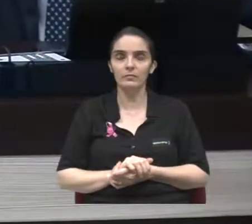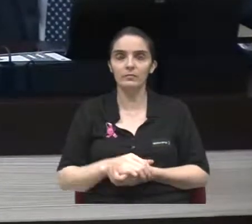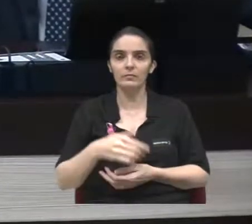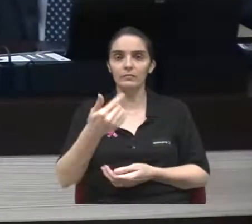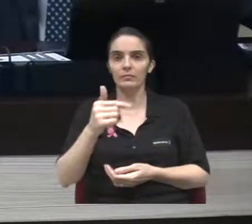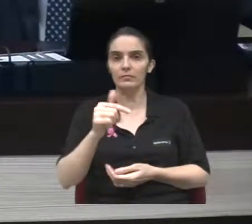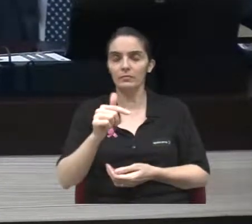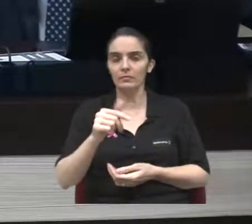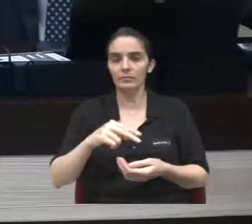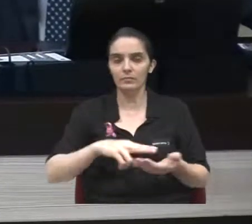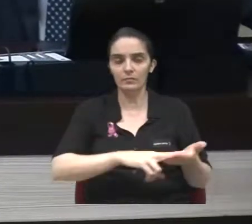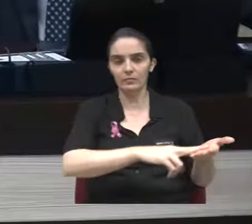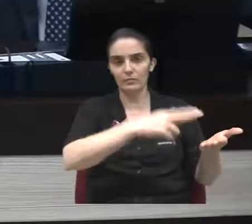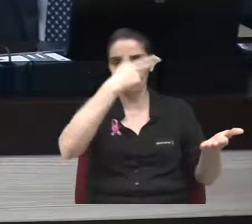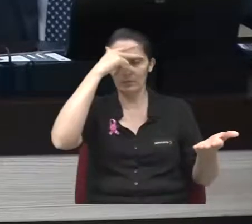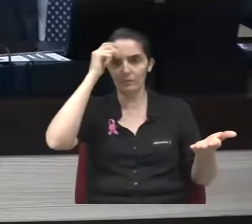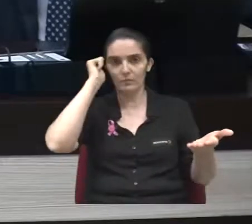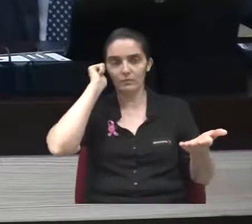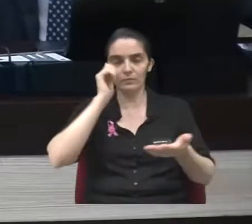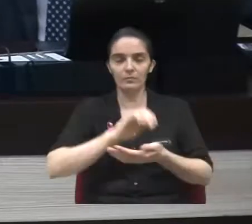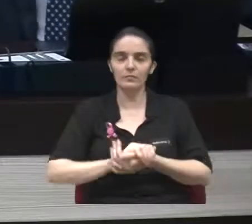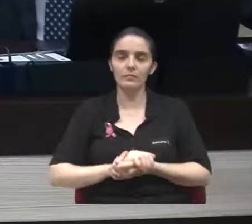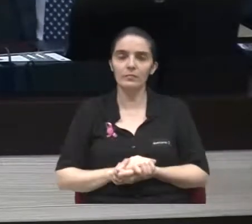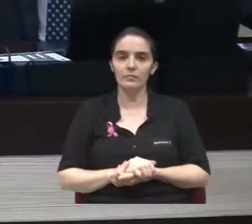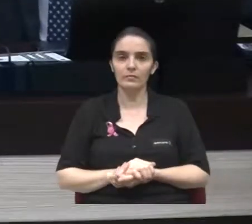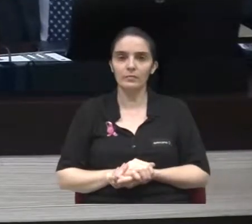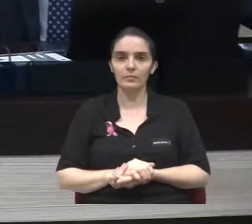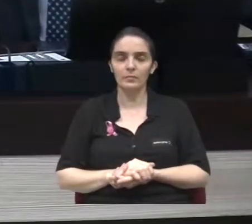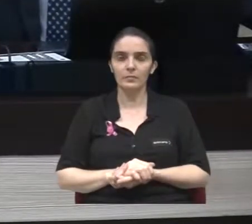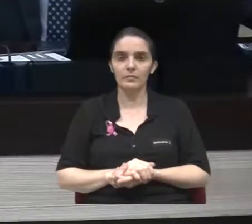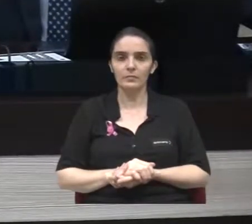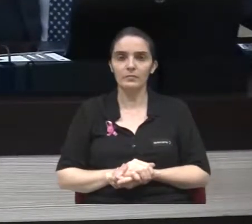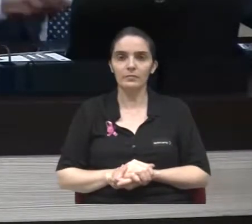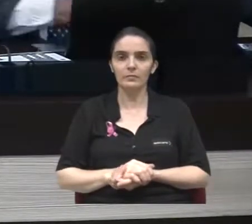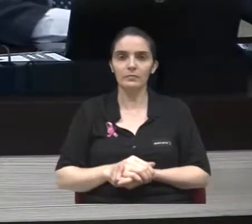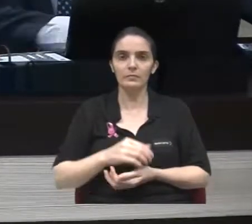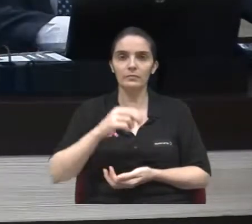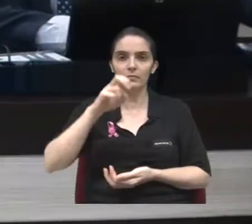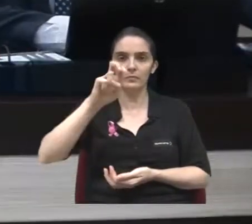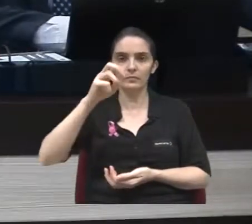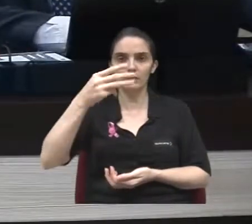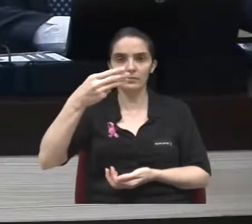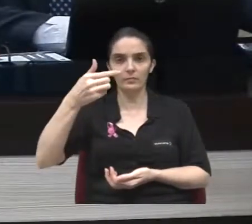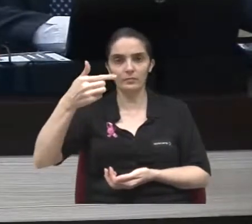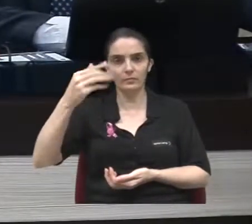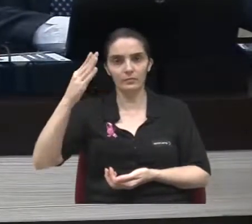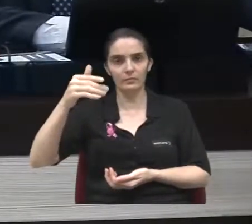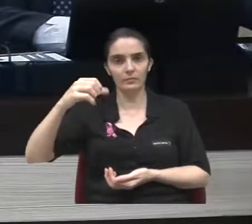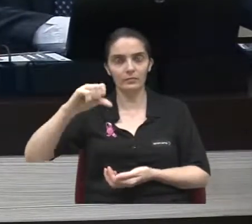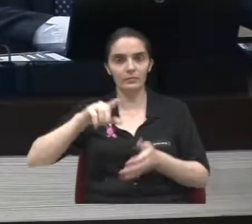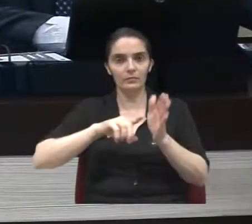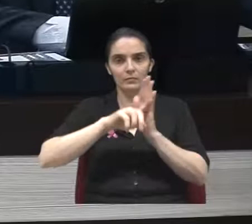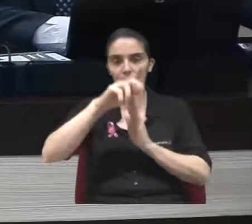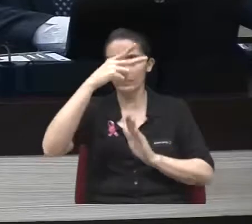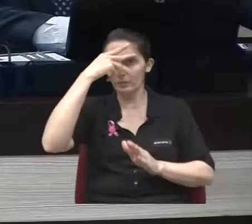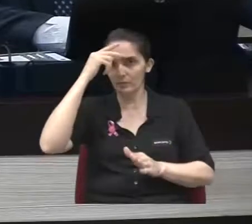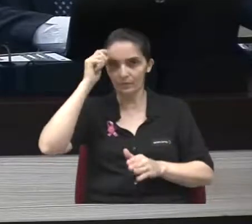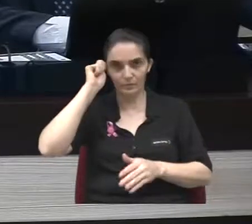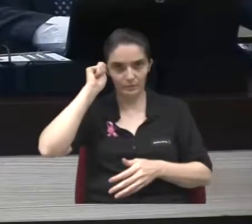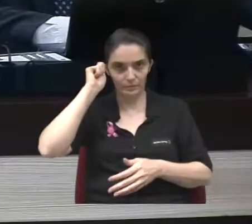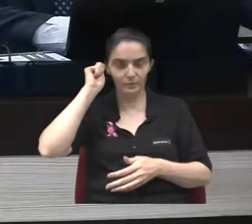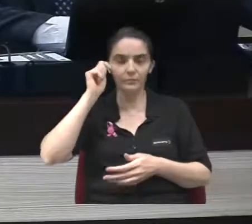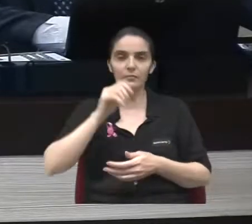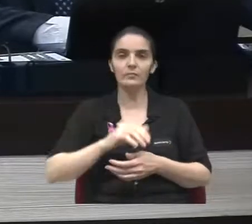Não havendo, será encaminhado ao Executivo. Requerimento 532/2019 requer informações ao Poder Executivo